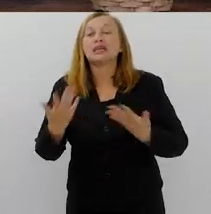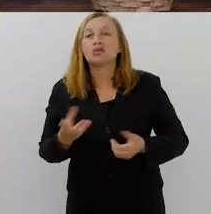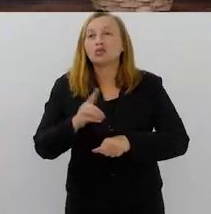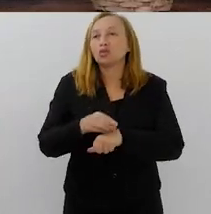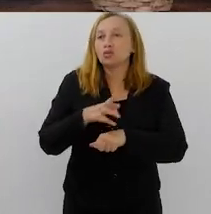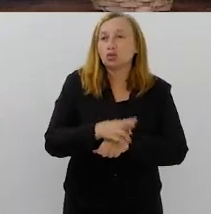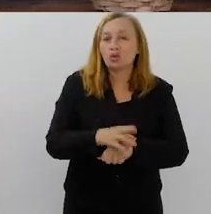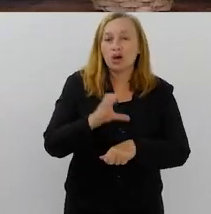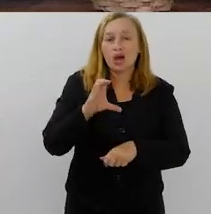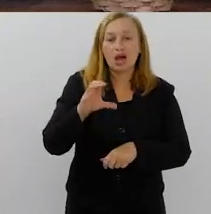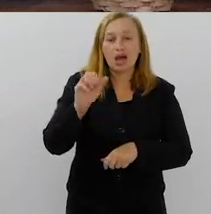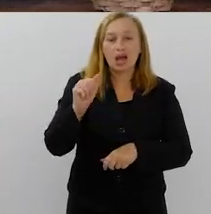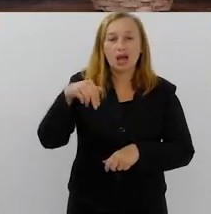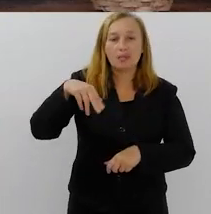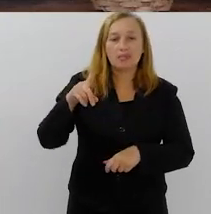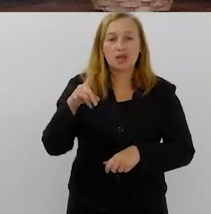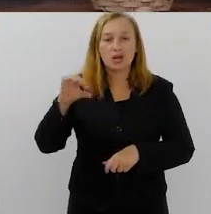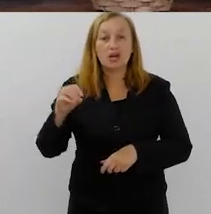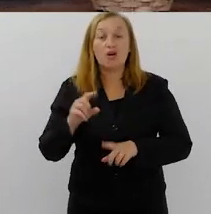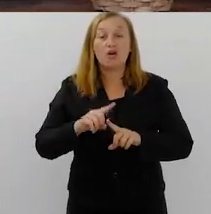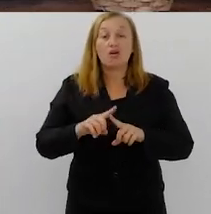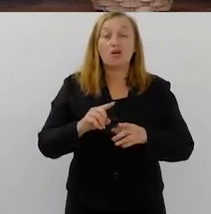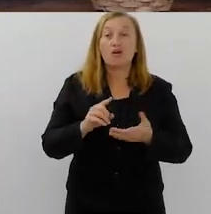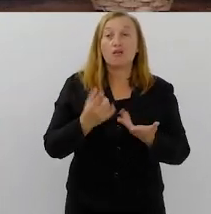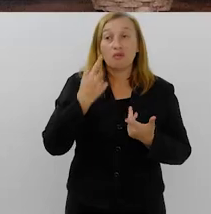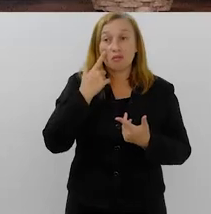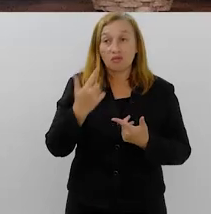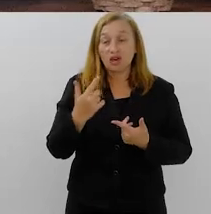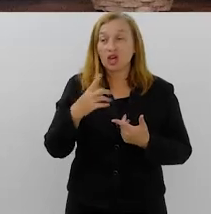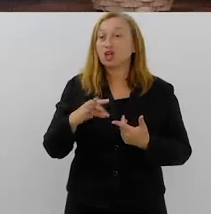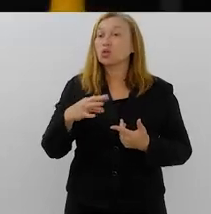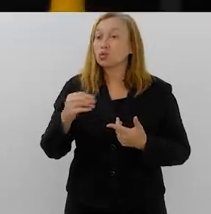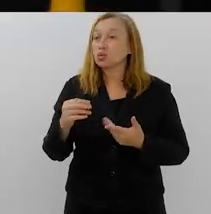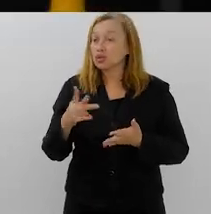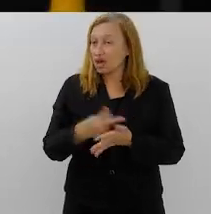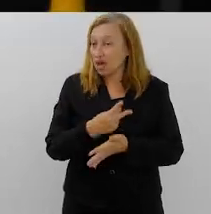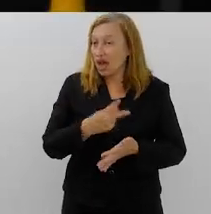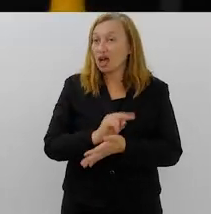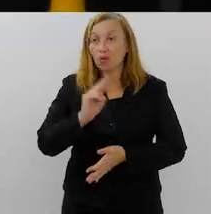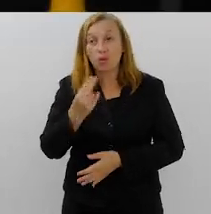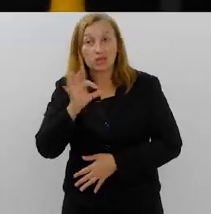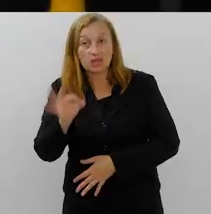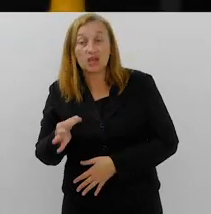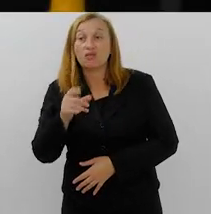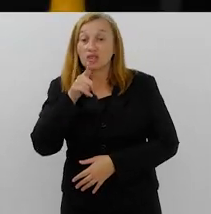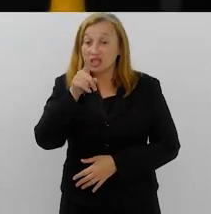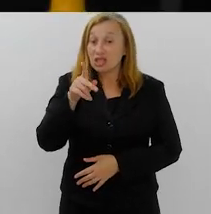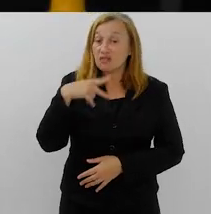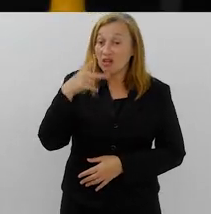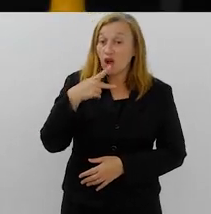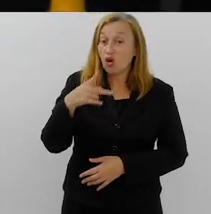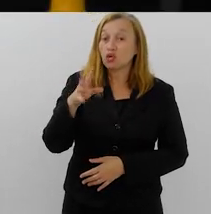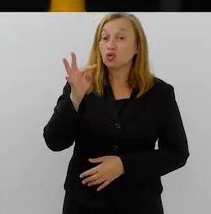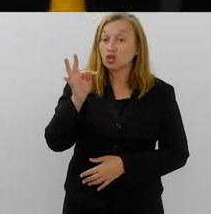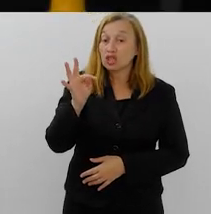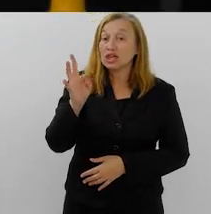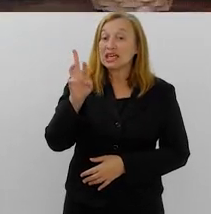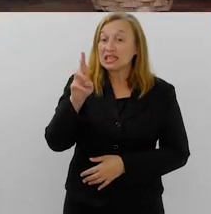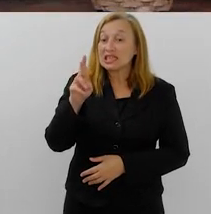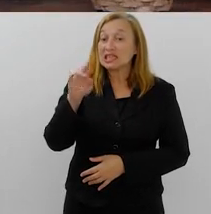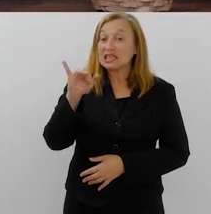eh a gente vamos desmistificar todas as coisas técnicas o senhor também falou do triplo